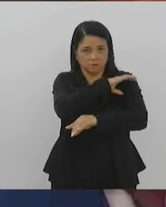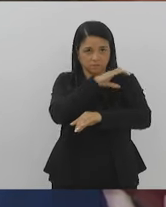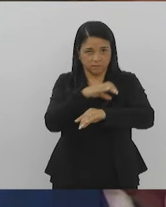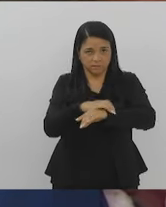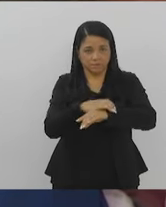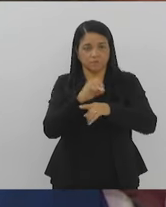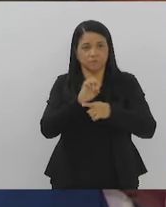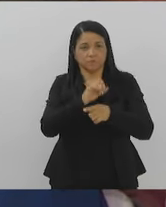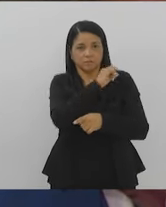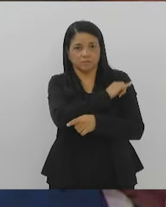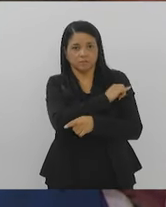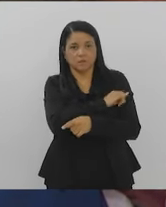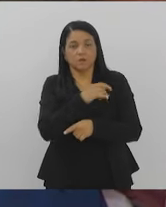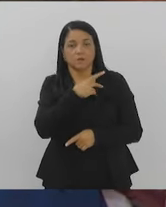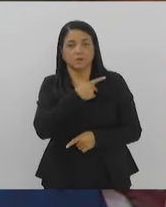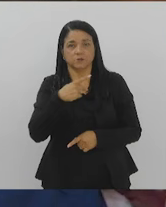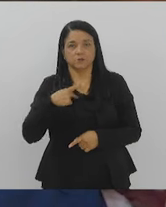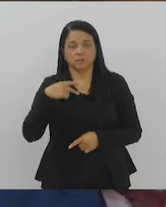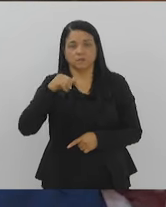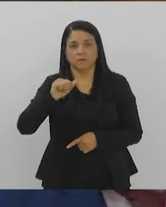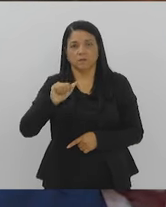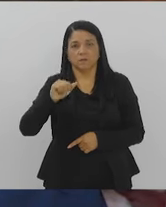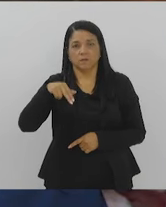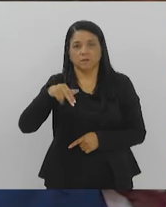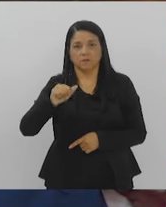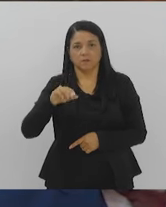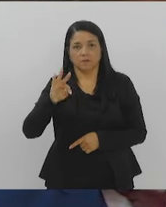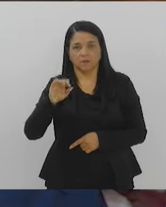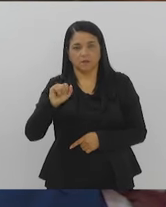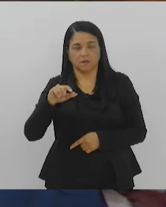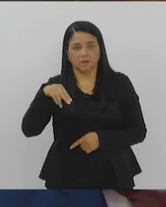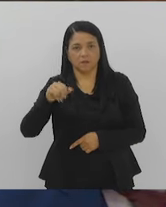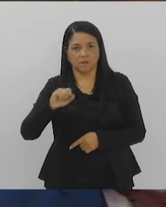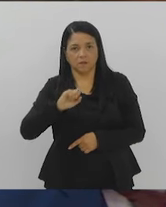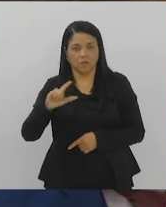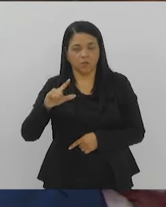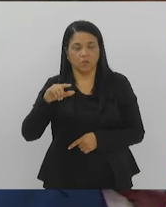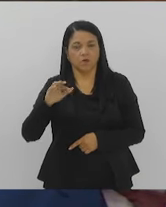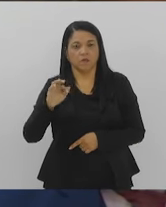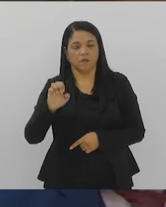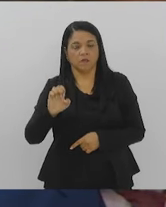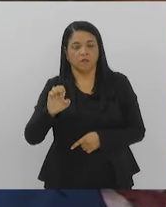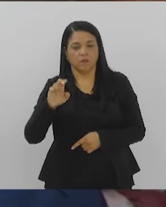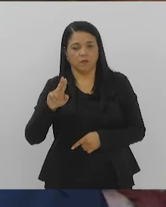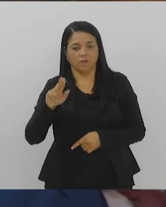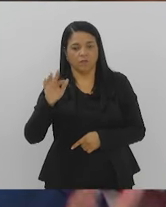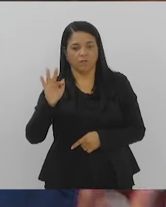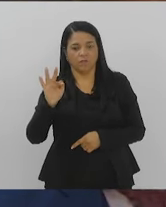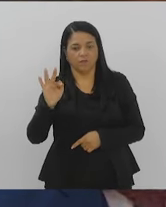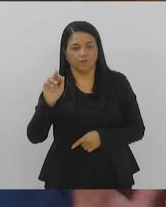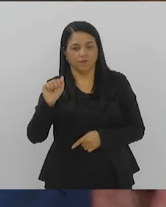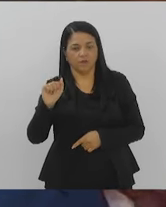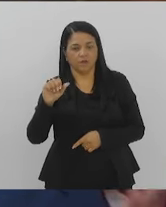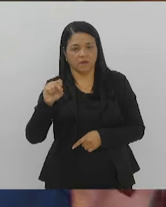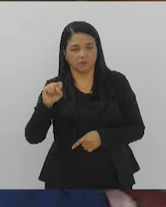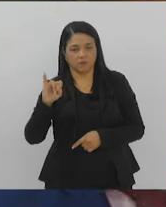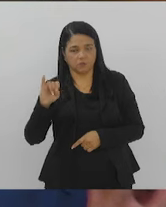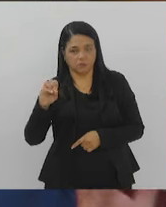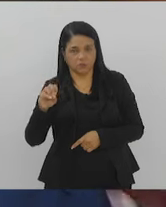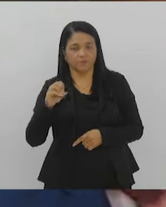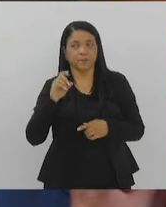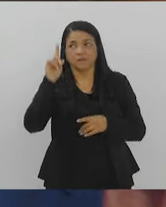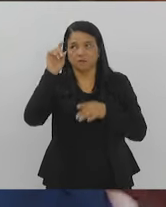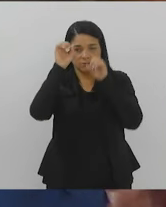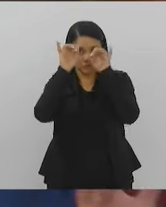pastor Natanael Eufrásio. Deus em Cristo lhe abençoe e estendo os